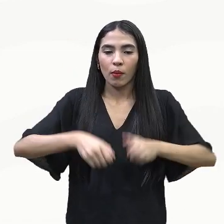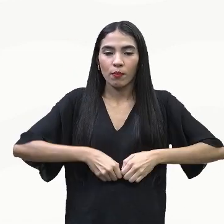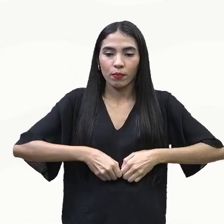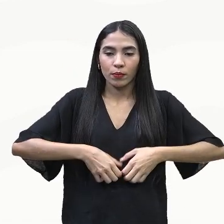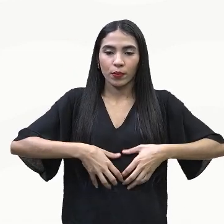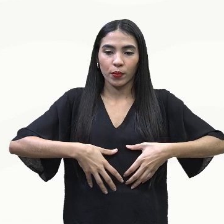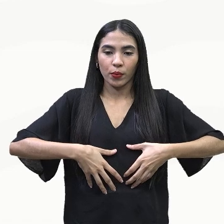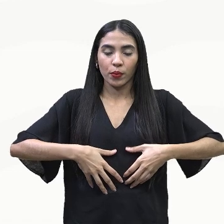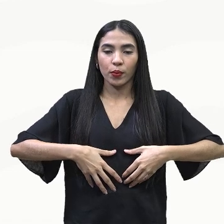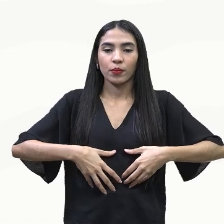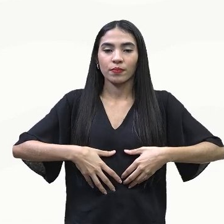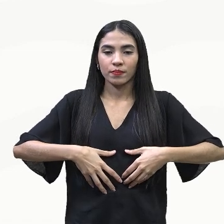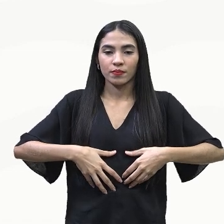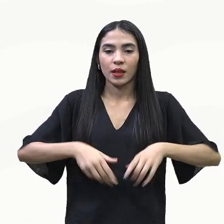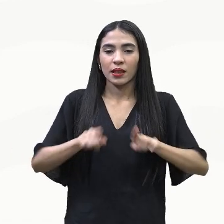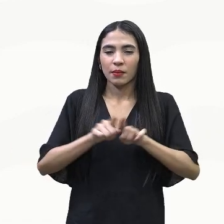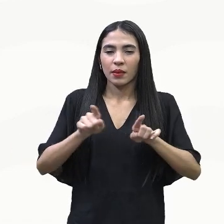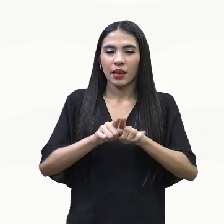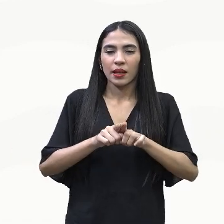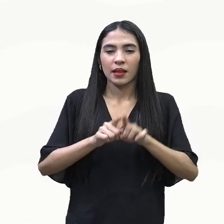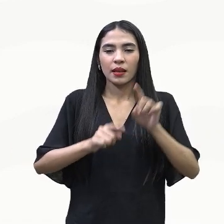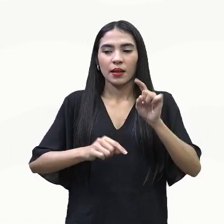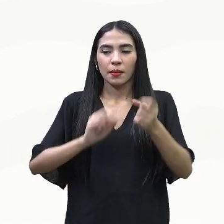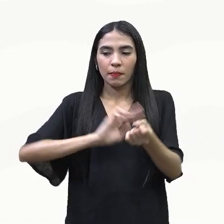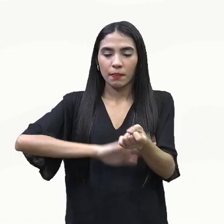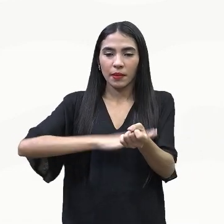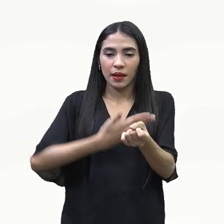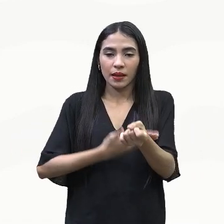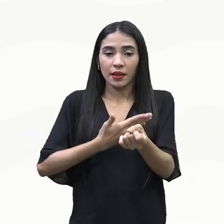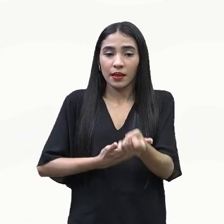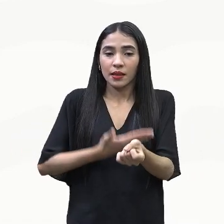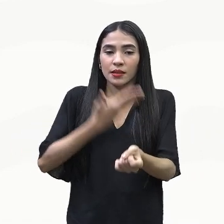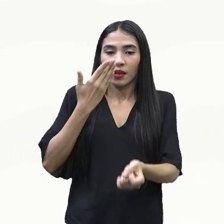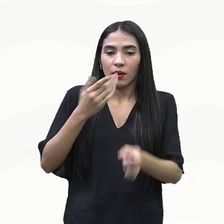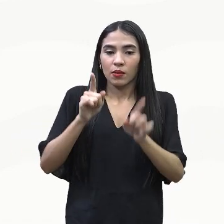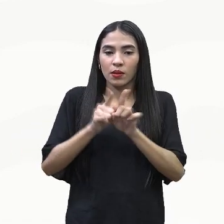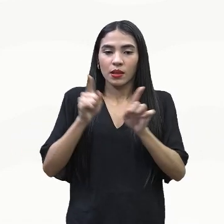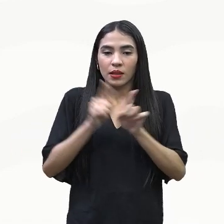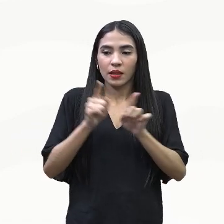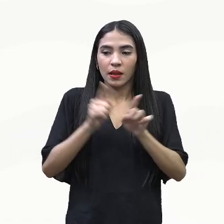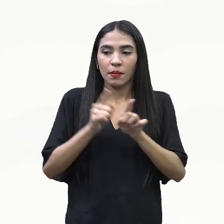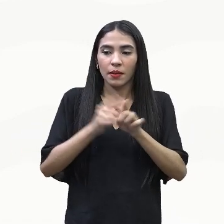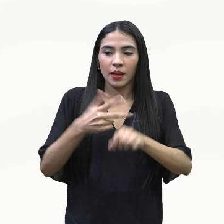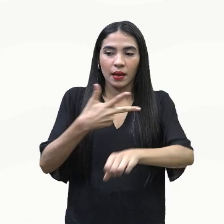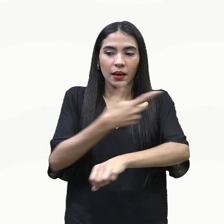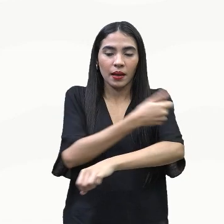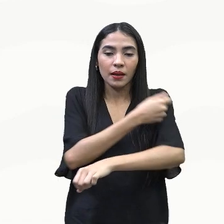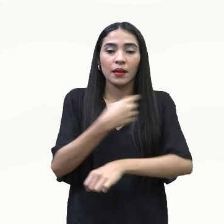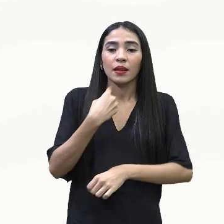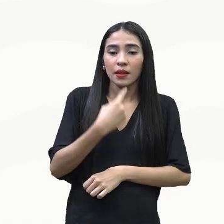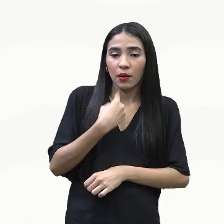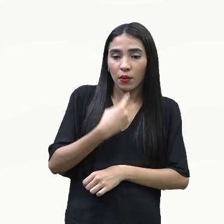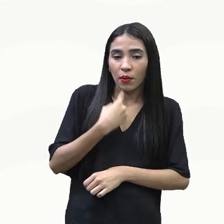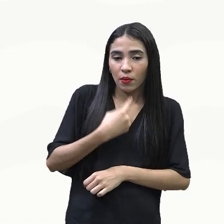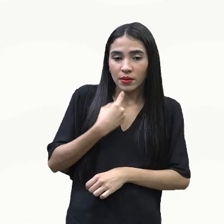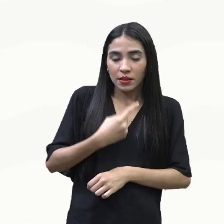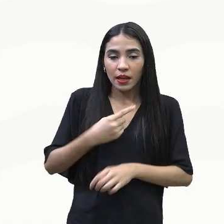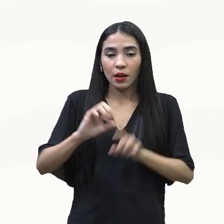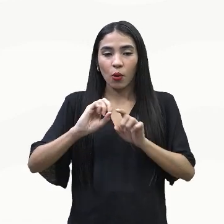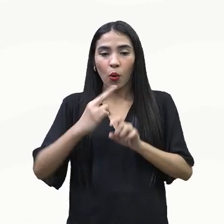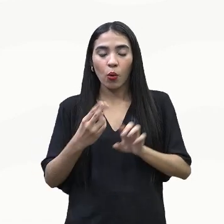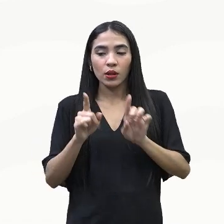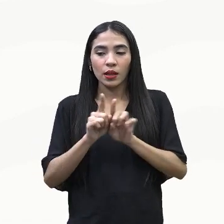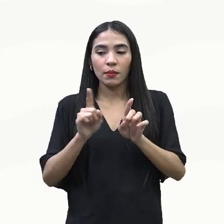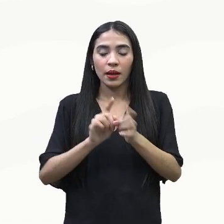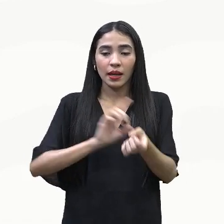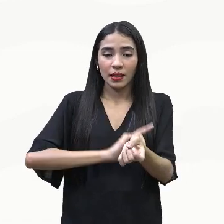excessiva, hipertensão arterial, resistência aos efeitos da insulina, resistência à insulina ou diabetes,